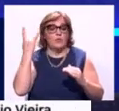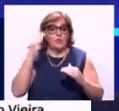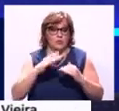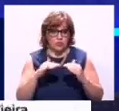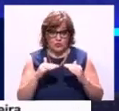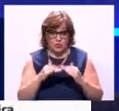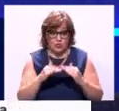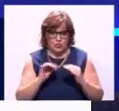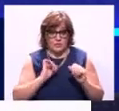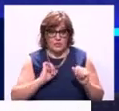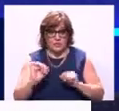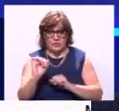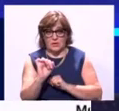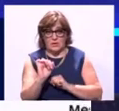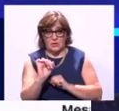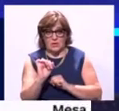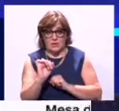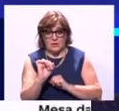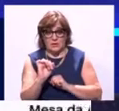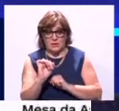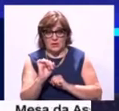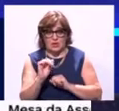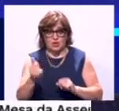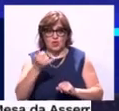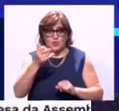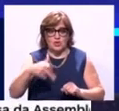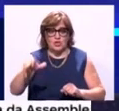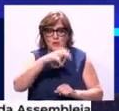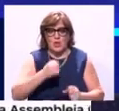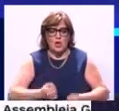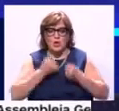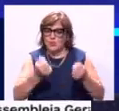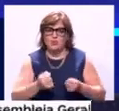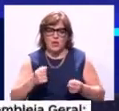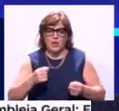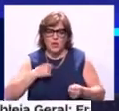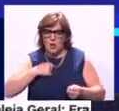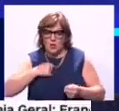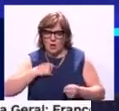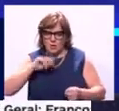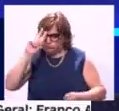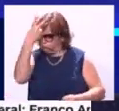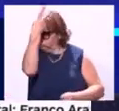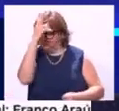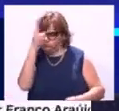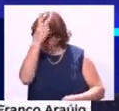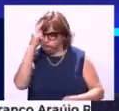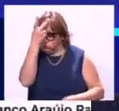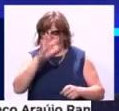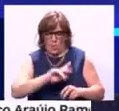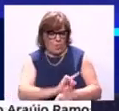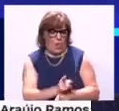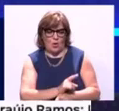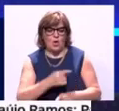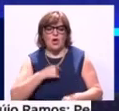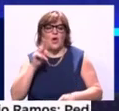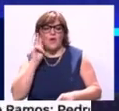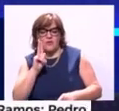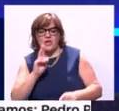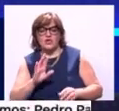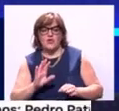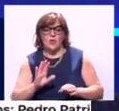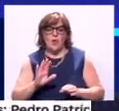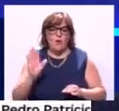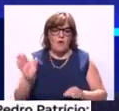um jogo da segunda circular. Não consigo, na televisão, passa-me tudo ao lado. Eu quero ver, eu vejo os júniores, vejo qualquer patins, vejo